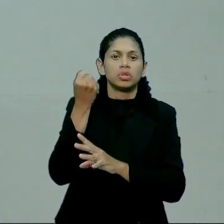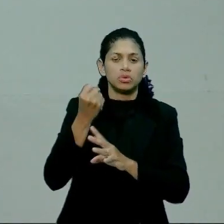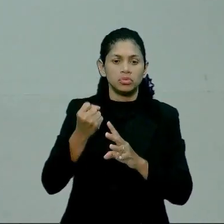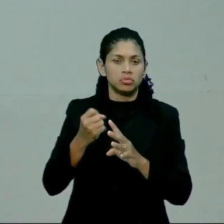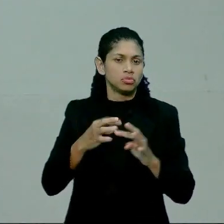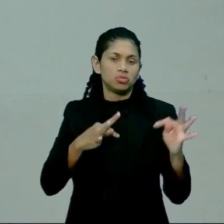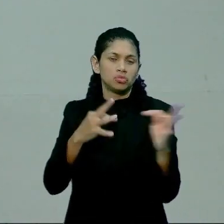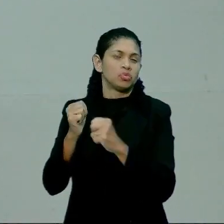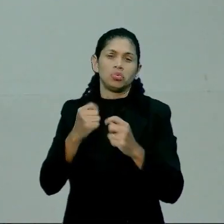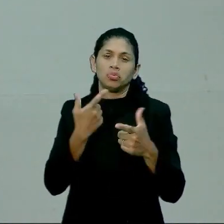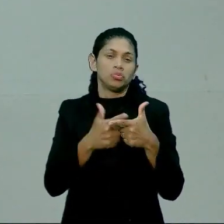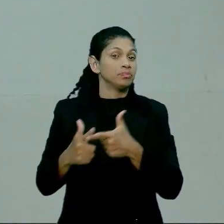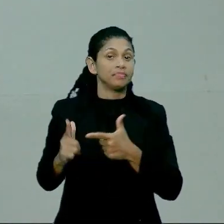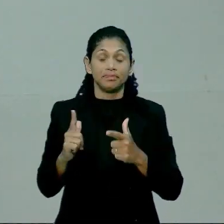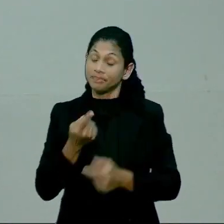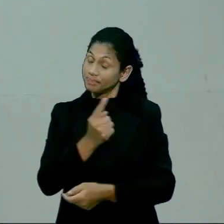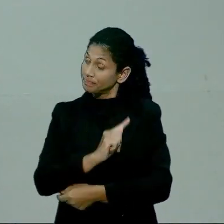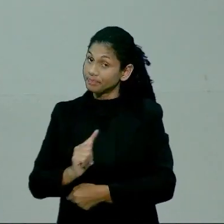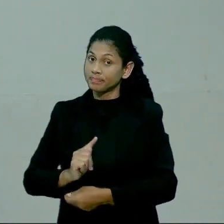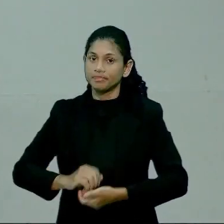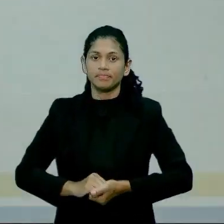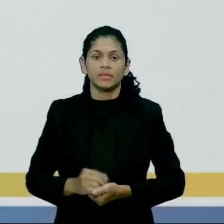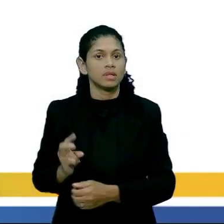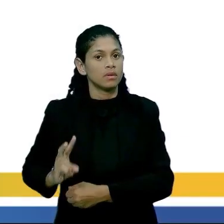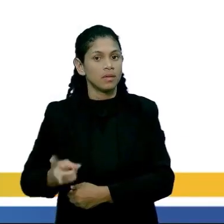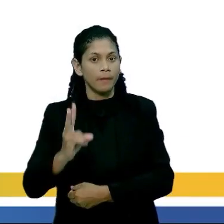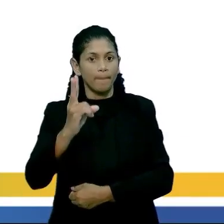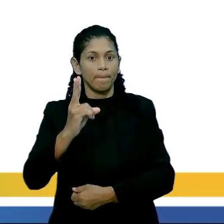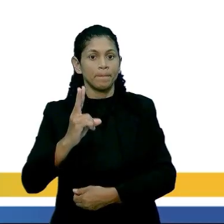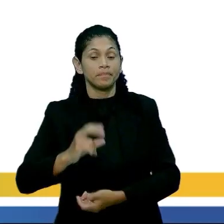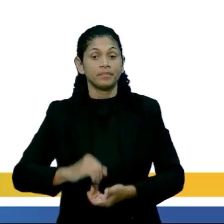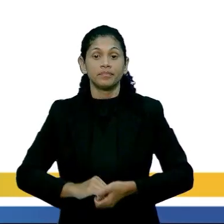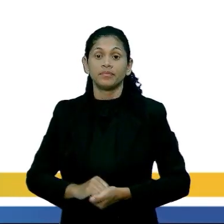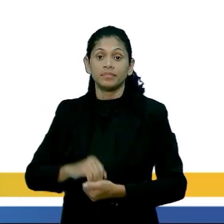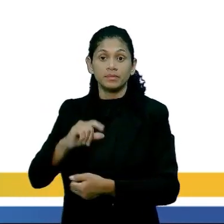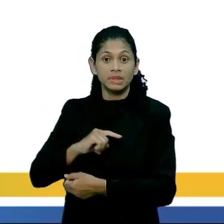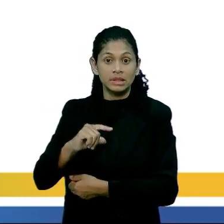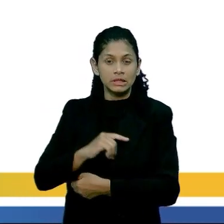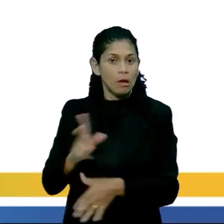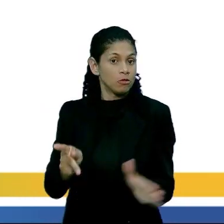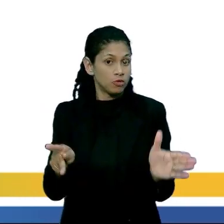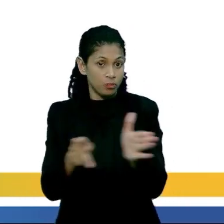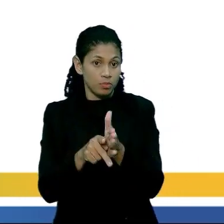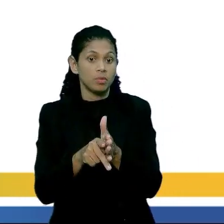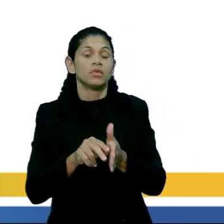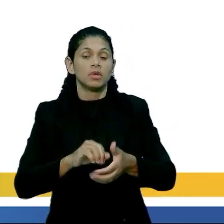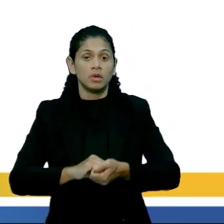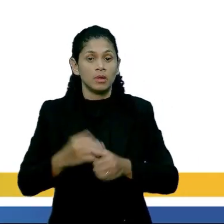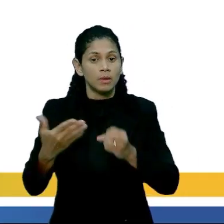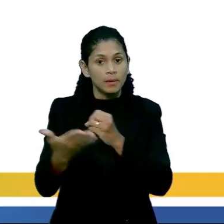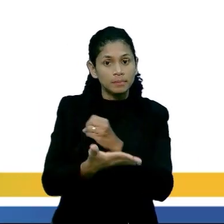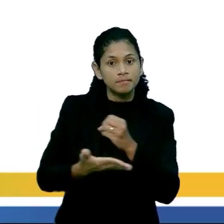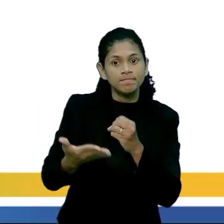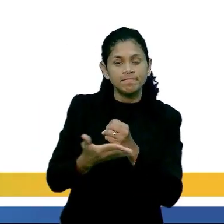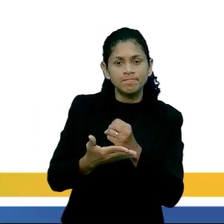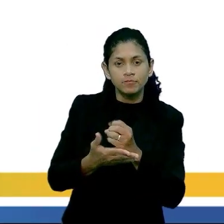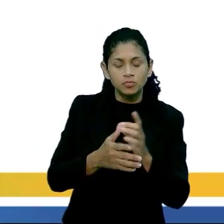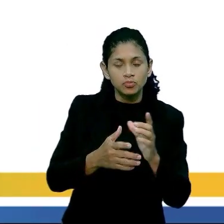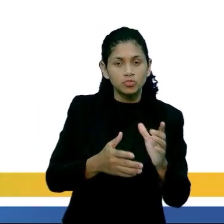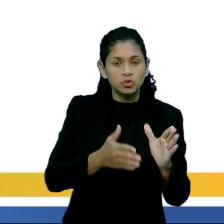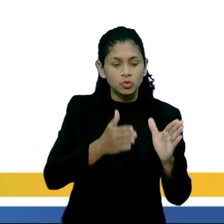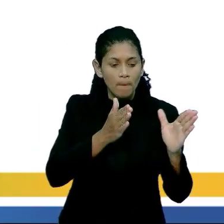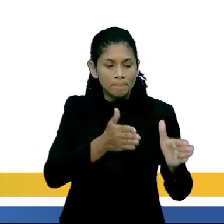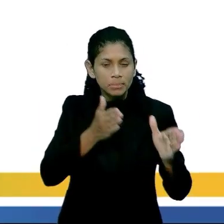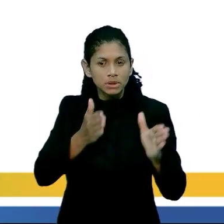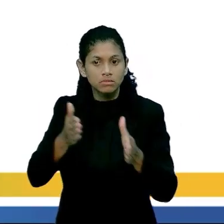tá bom? Tranquilo? Compreendido isso? Então, a gente avança porque além desse princípio, nós temos o da especificidade que baseia-se nas